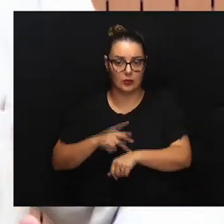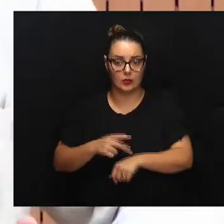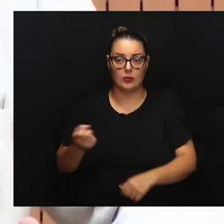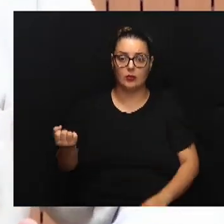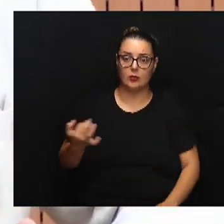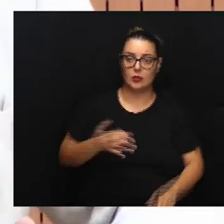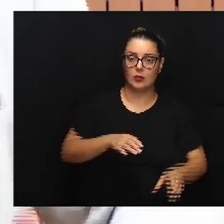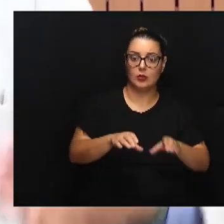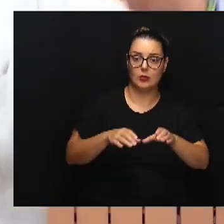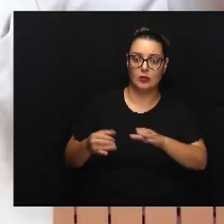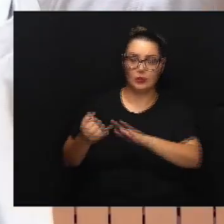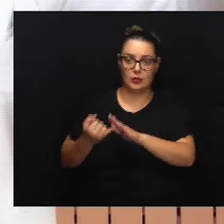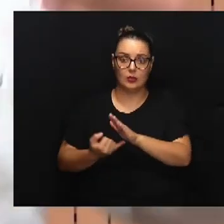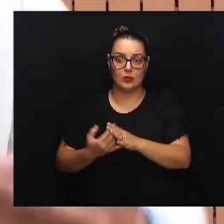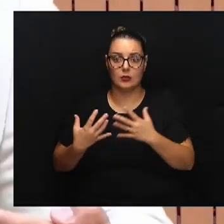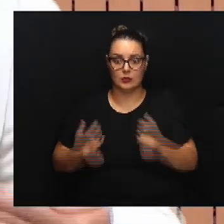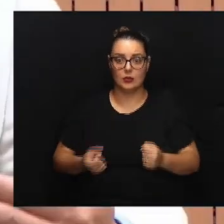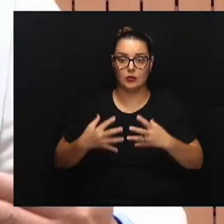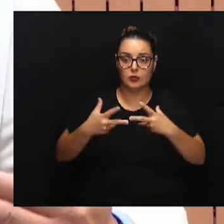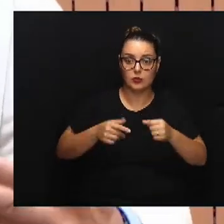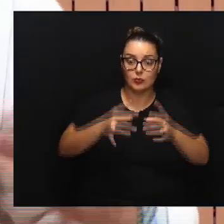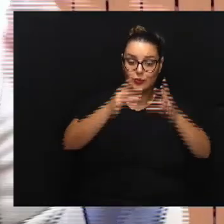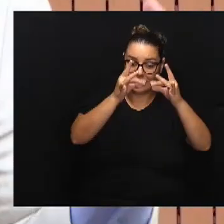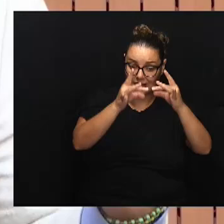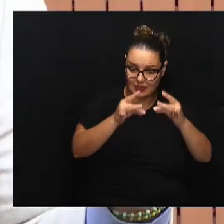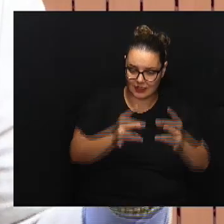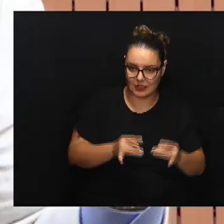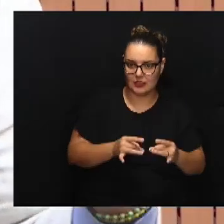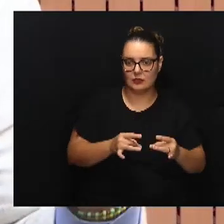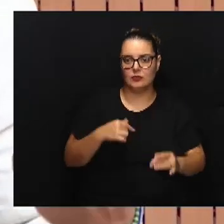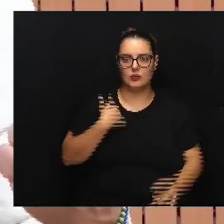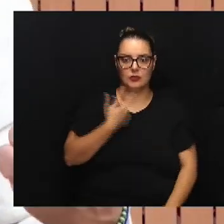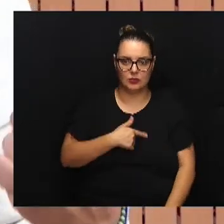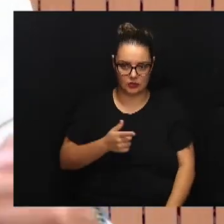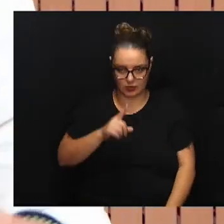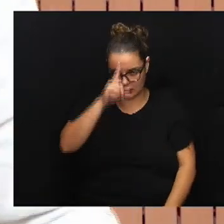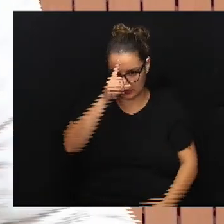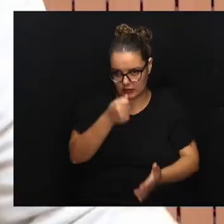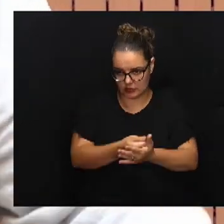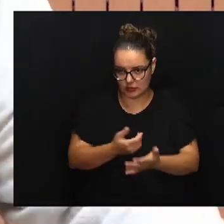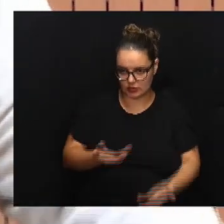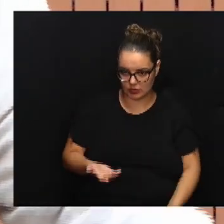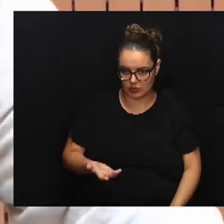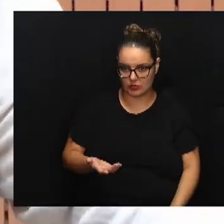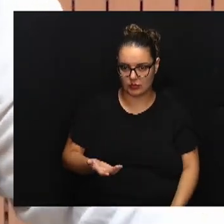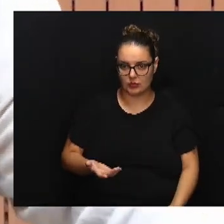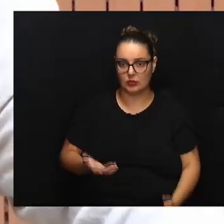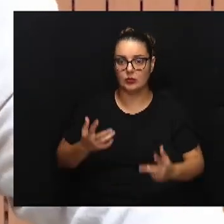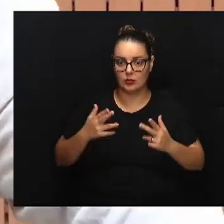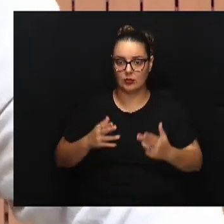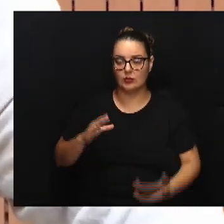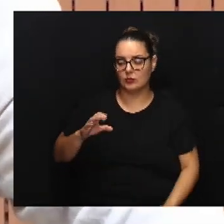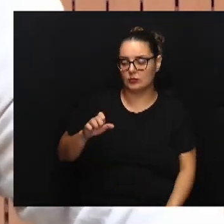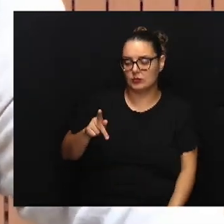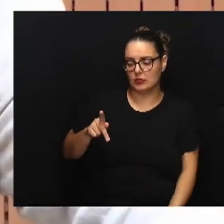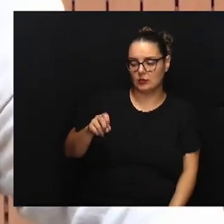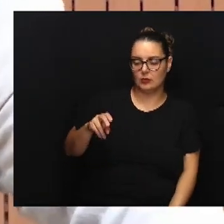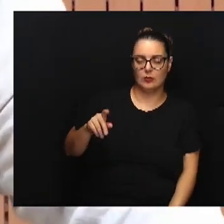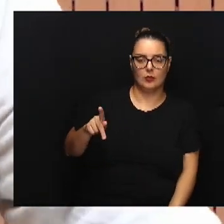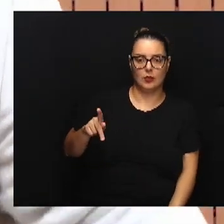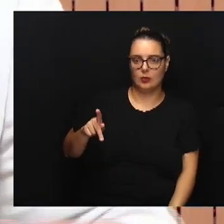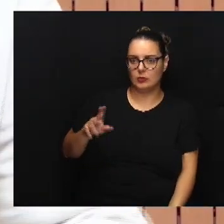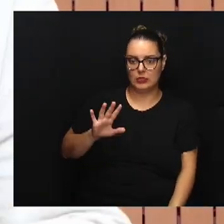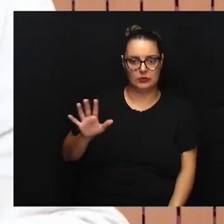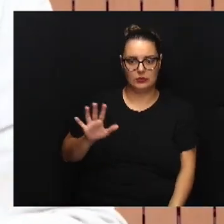o coordenador institucional recebe. Tudo isso está definido por nós, foi definido por nós. No caso do CEPOP, não. O CEPOP